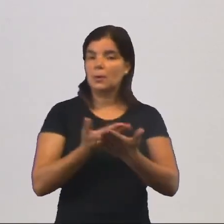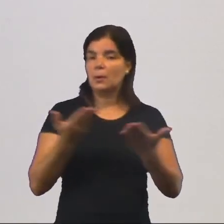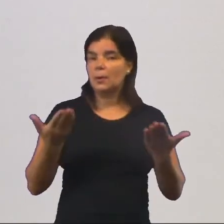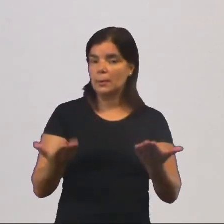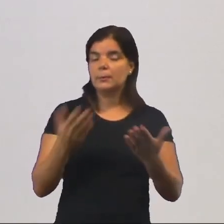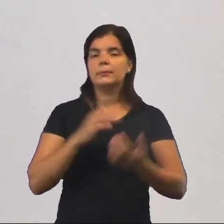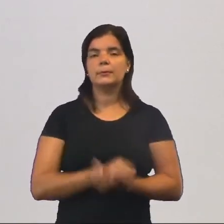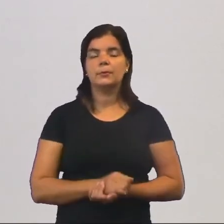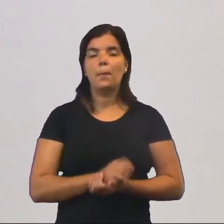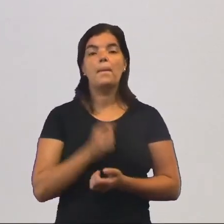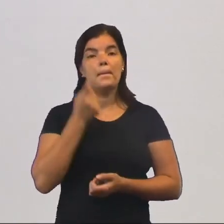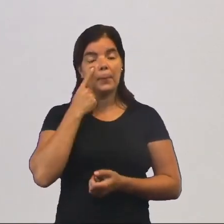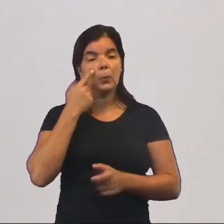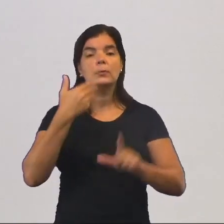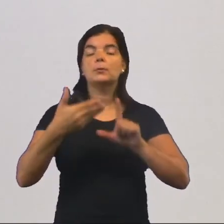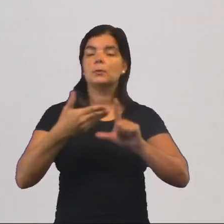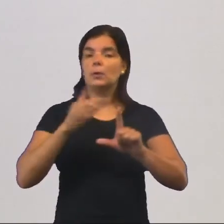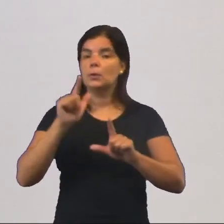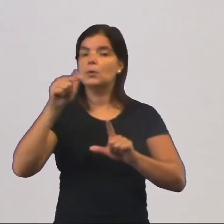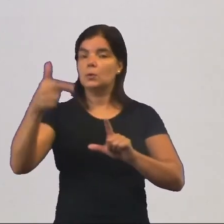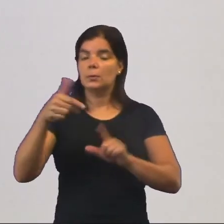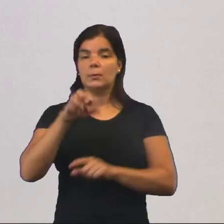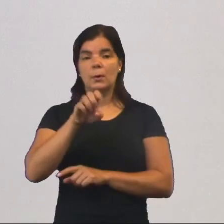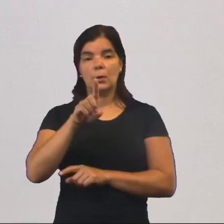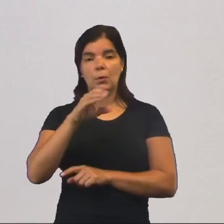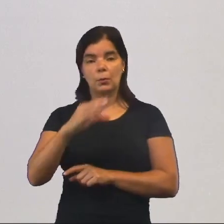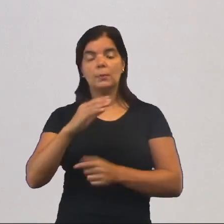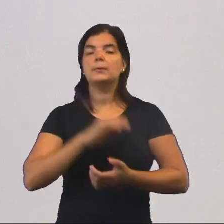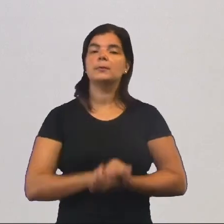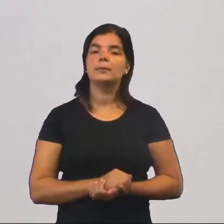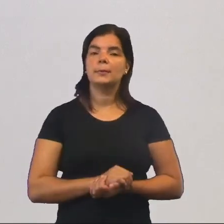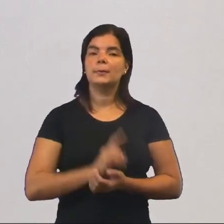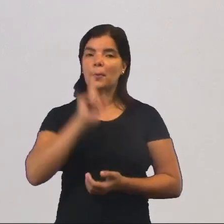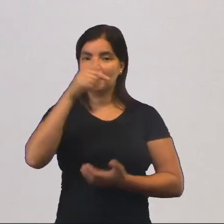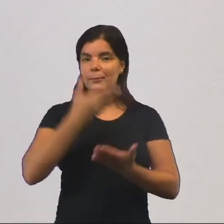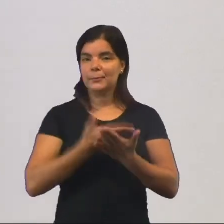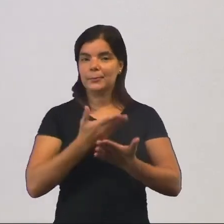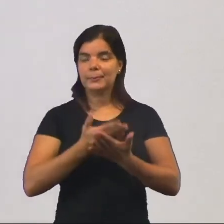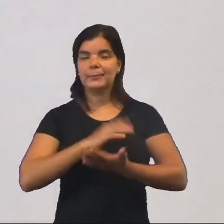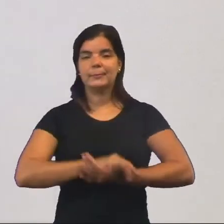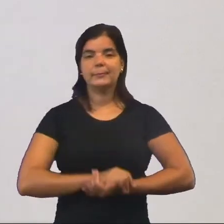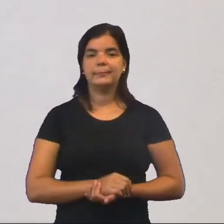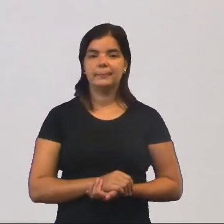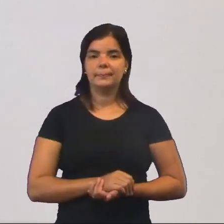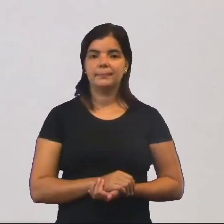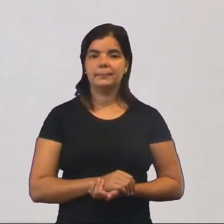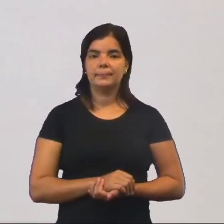hoje, vocês podem acessar essa e outras aulas na plataforma Edu, e até mais.